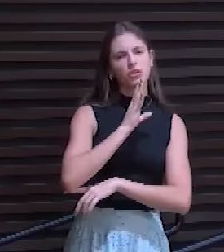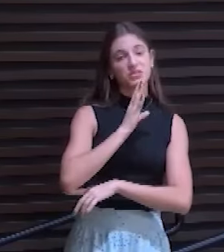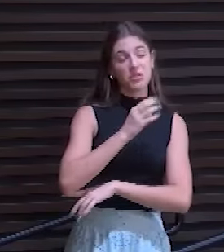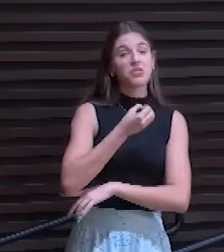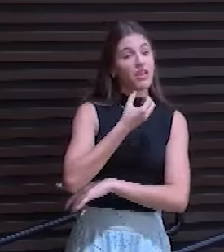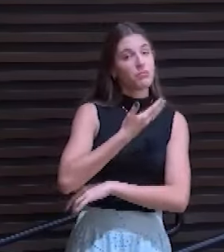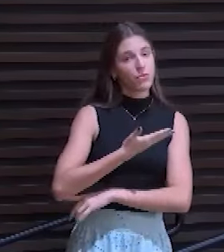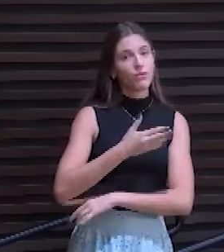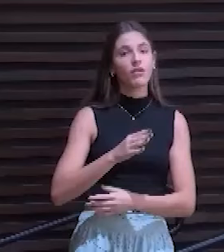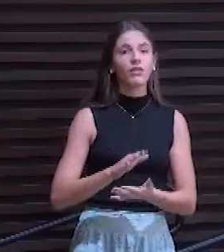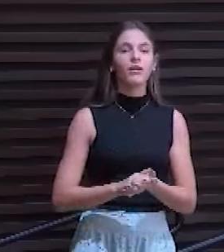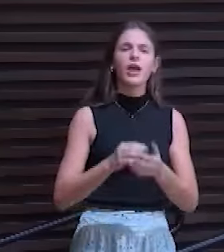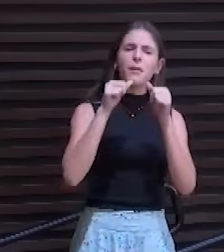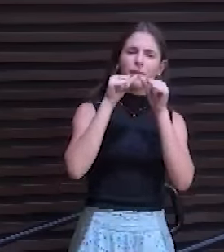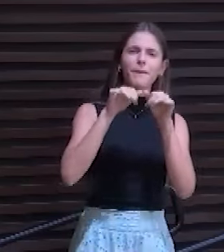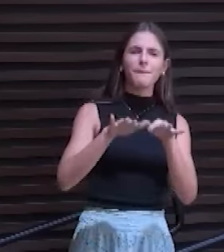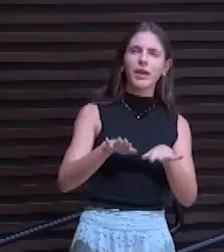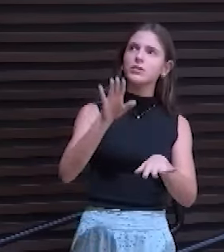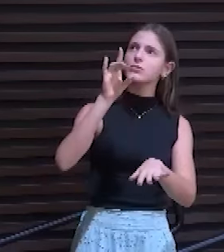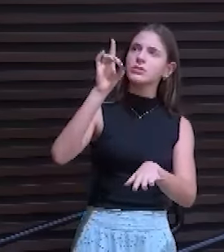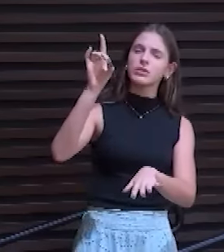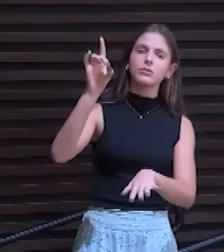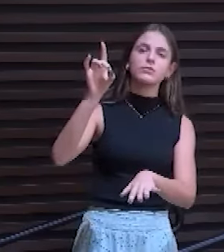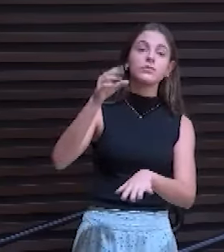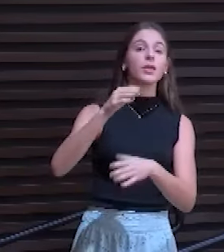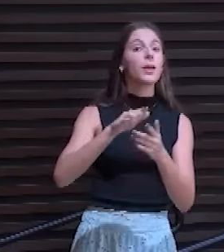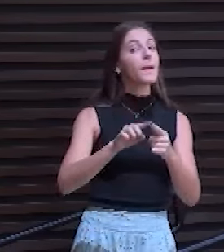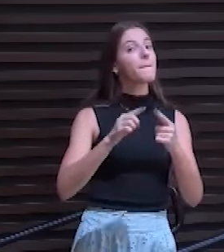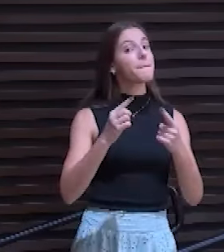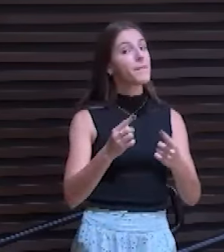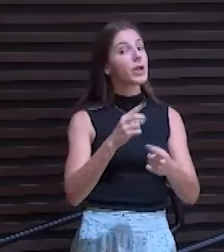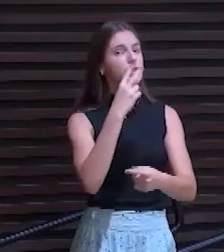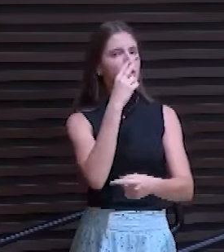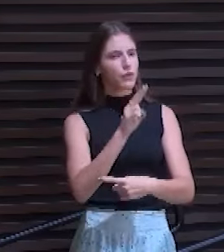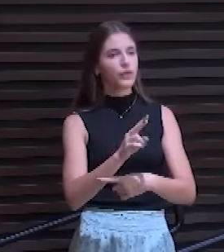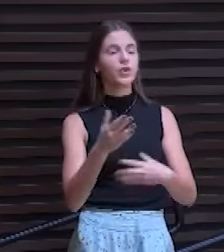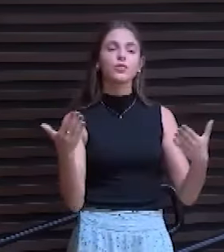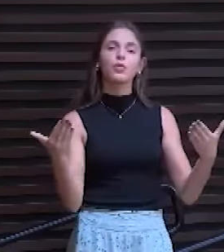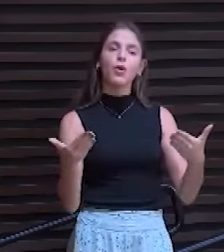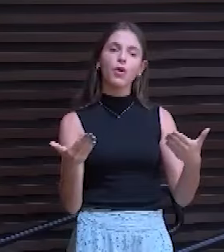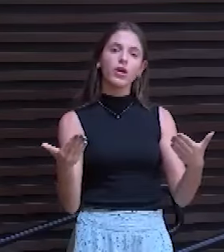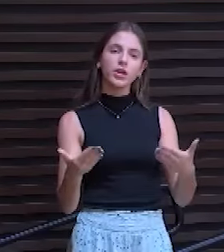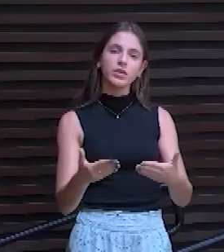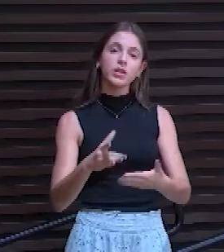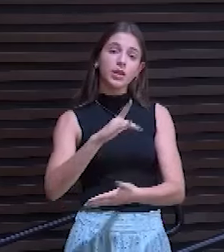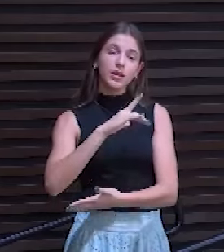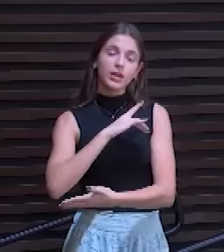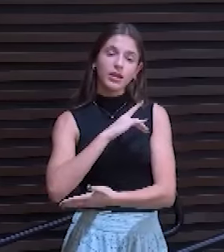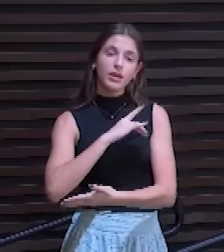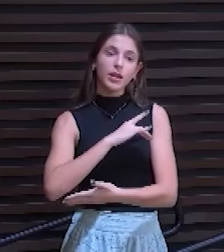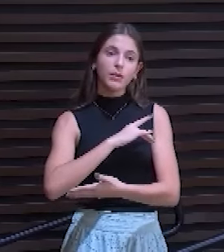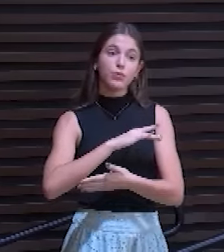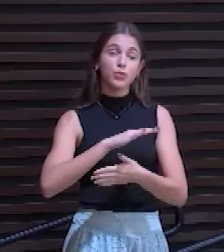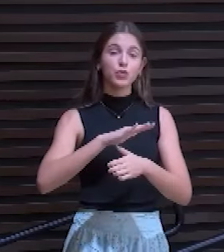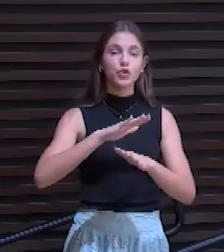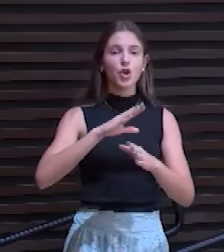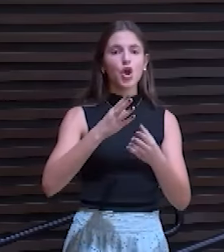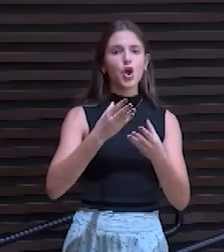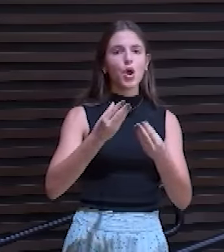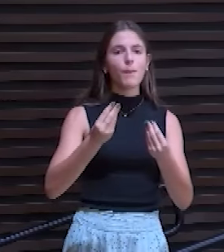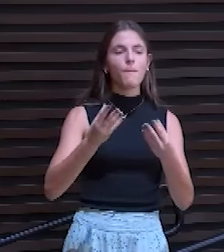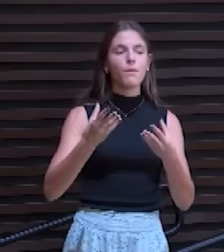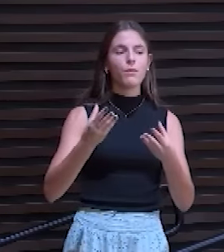bom, conhecimento é uma bênção, mas o que eu vejo hoje, temos hoje muita ortodoxia e